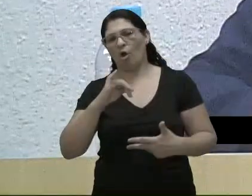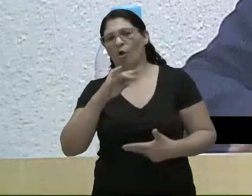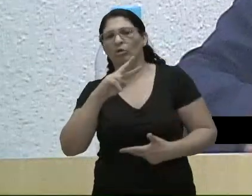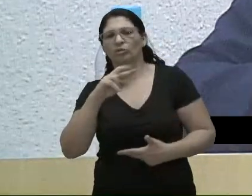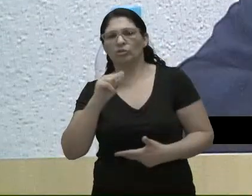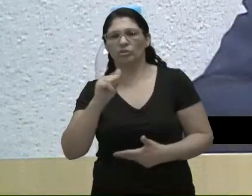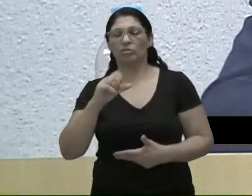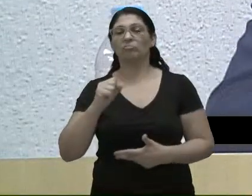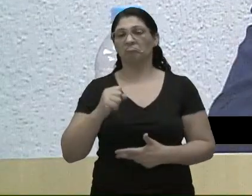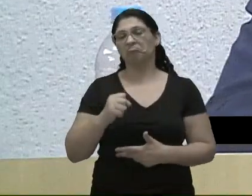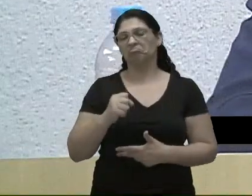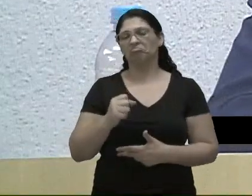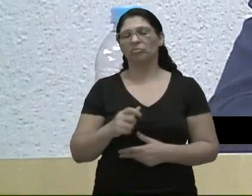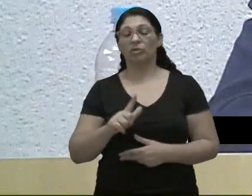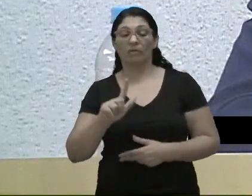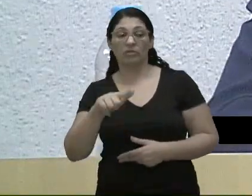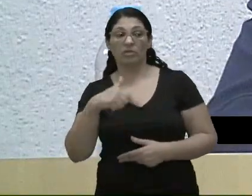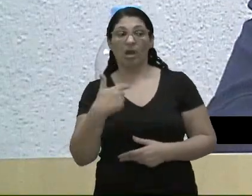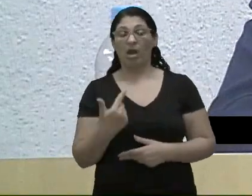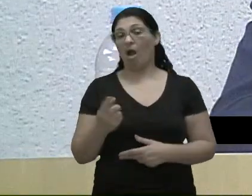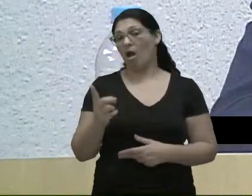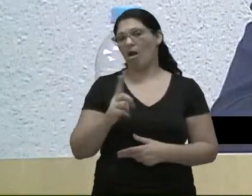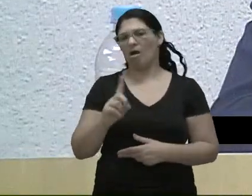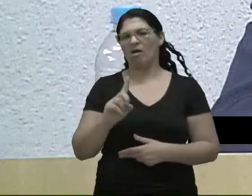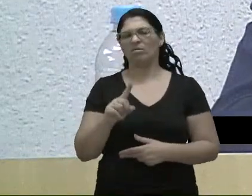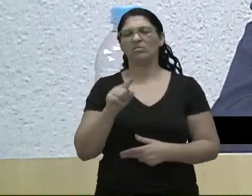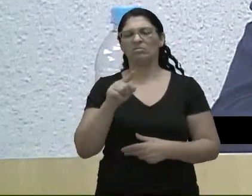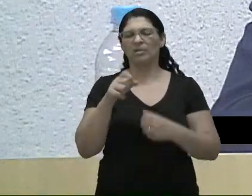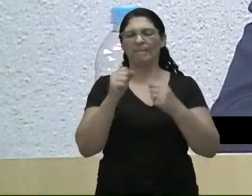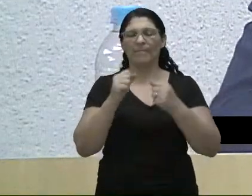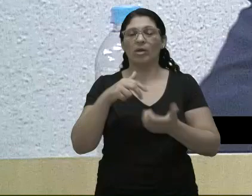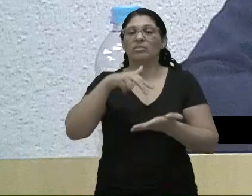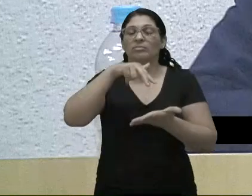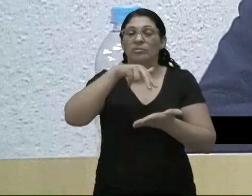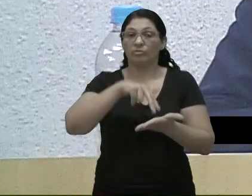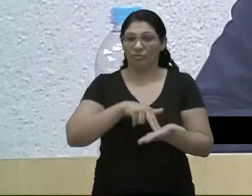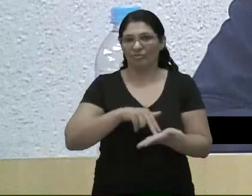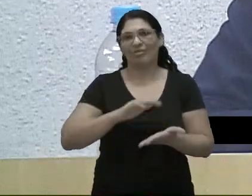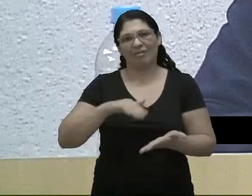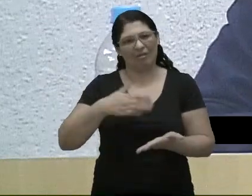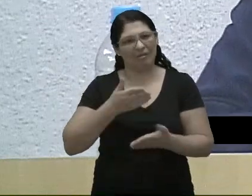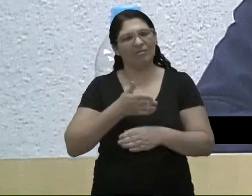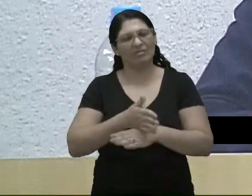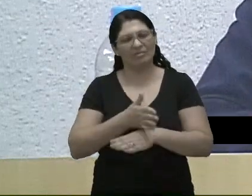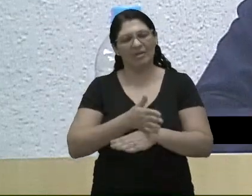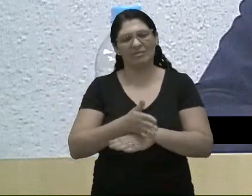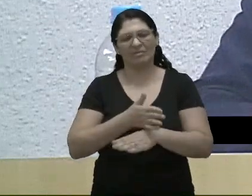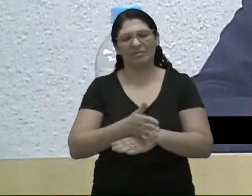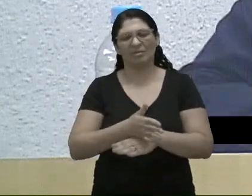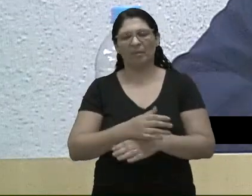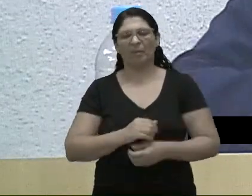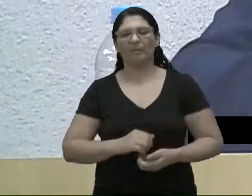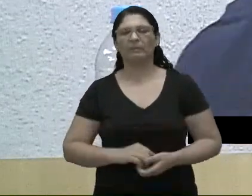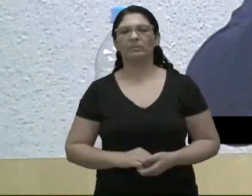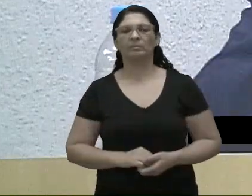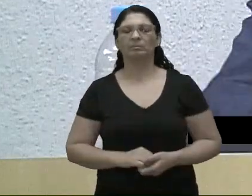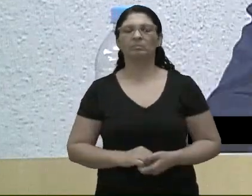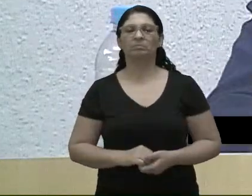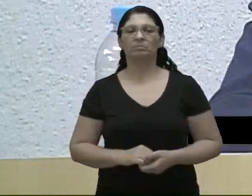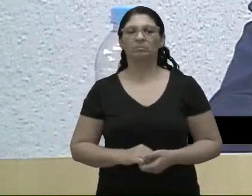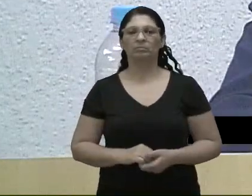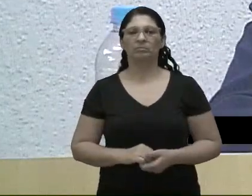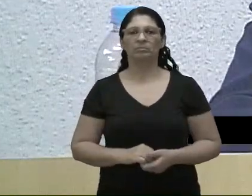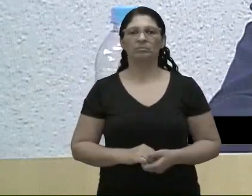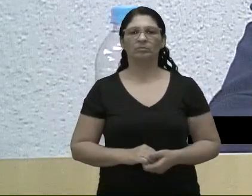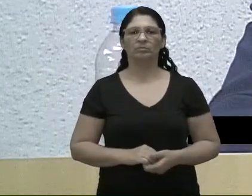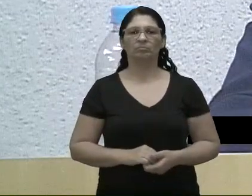tem essa prerrogativa de se posicionar quando o senhor participa, já que são esporadicamente, né?